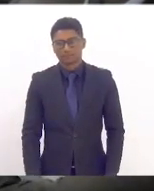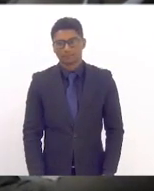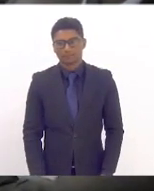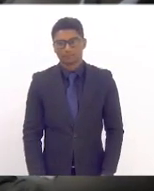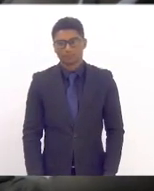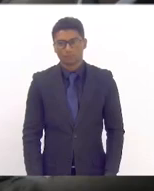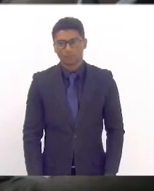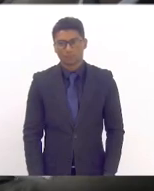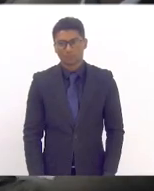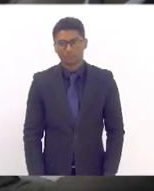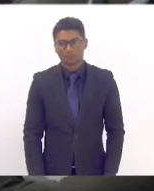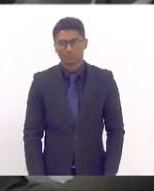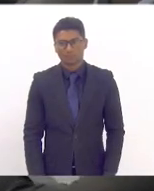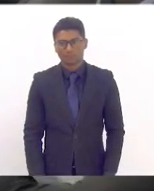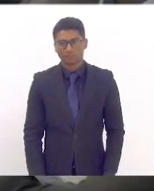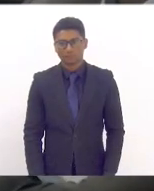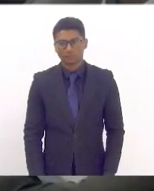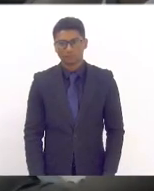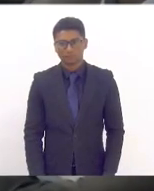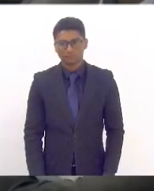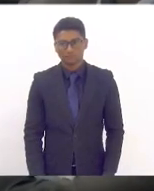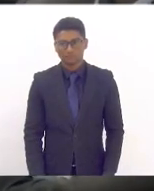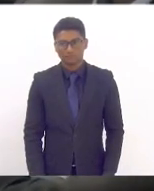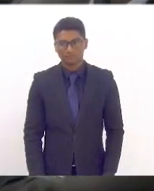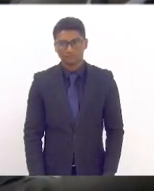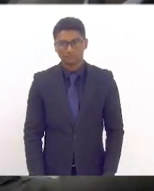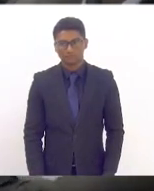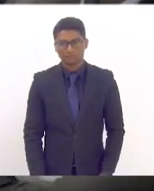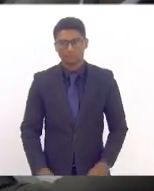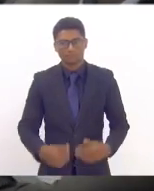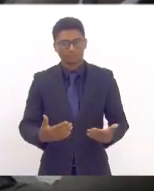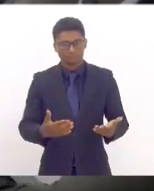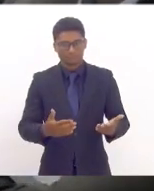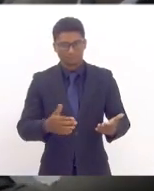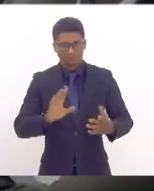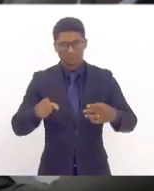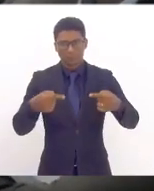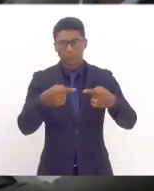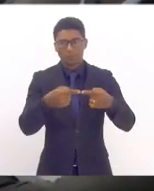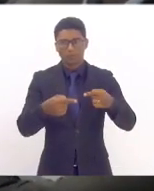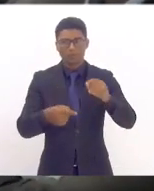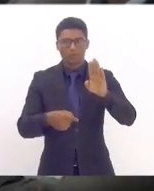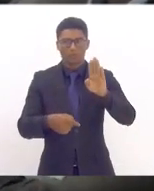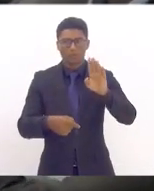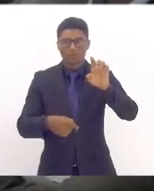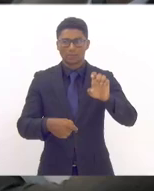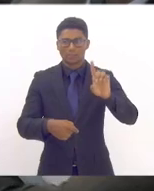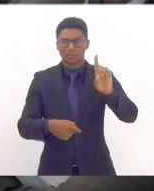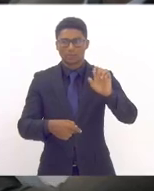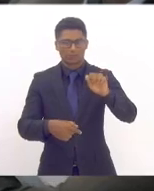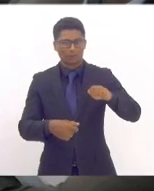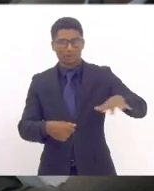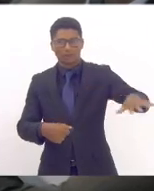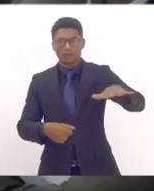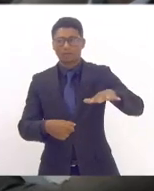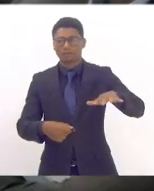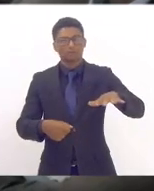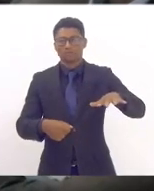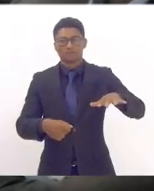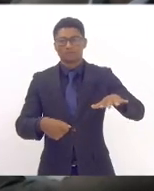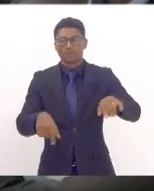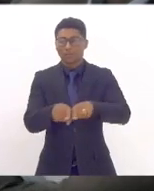não atende exatamente nem a baixada nem aos 92 prefeitos